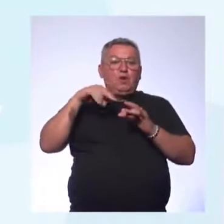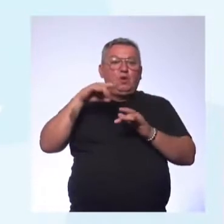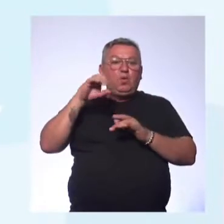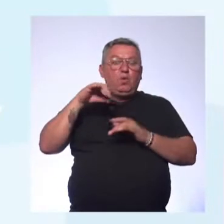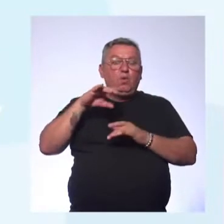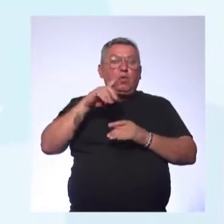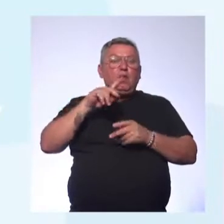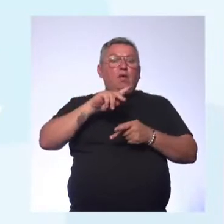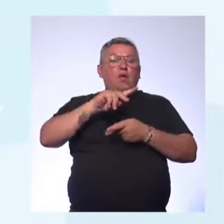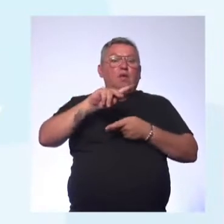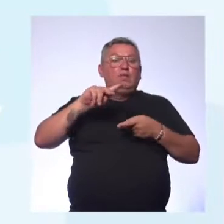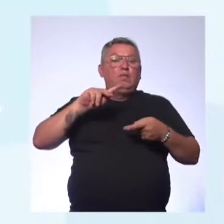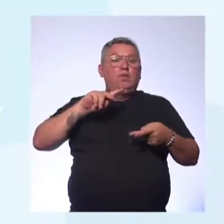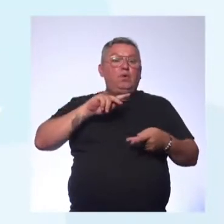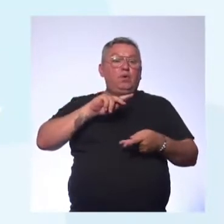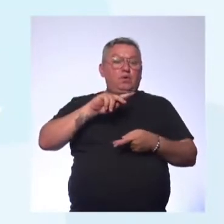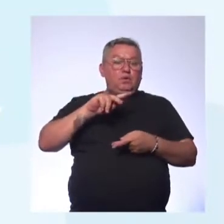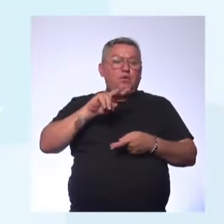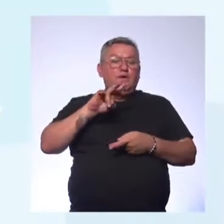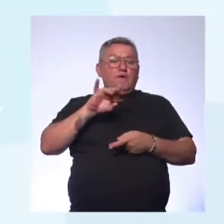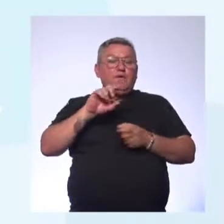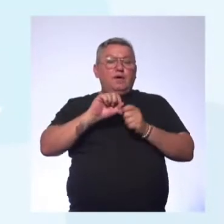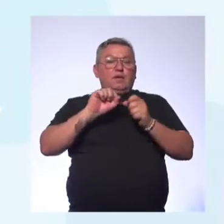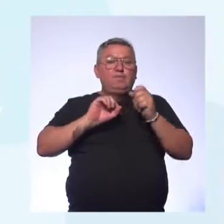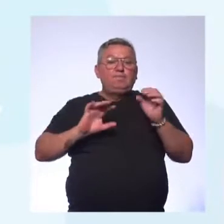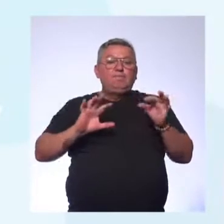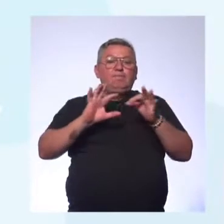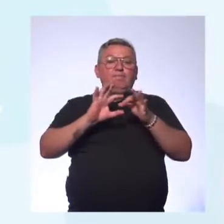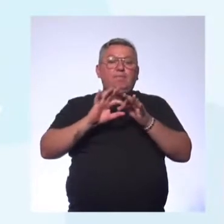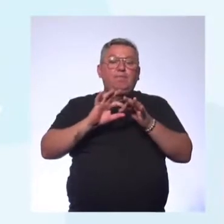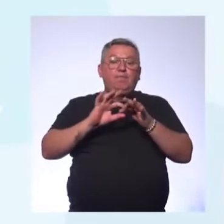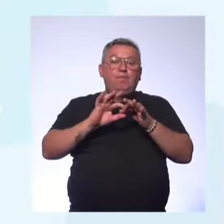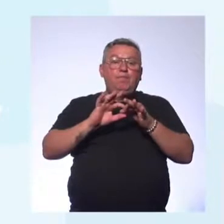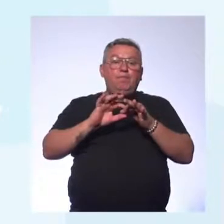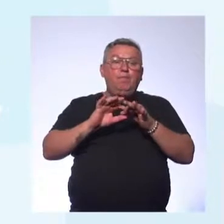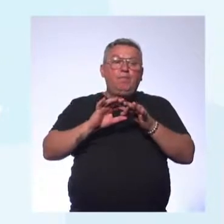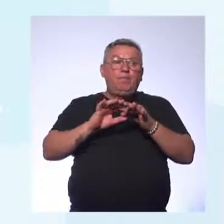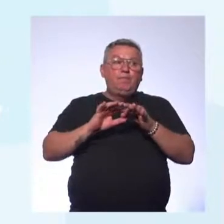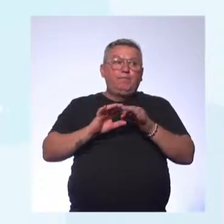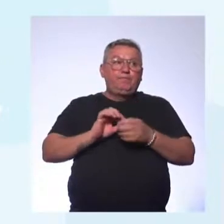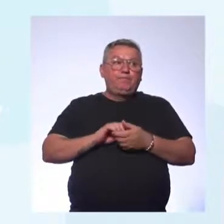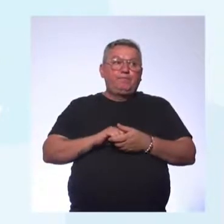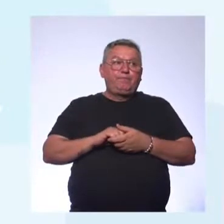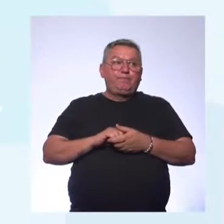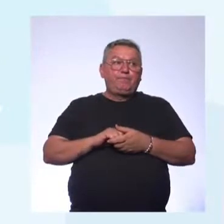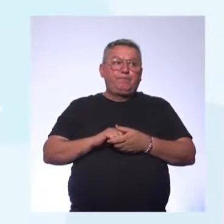dipolo os íons eles vão ligar a esses